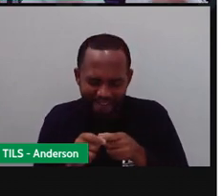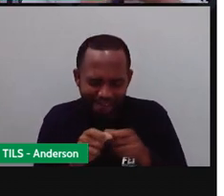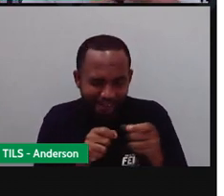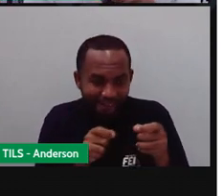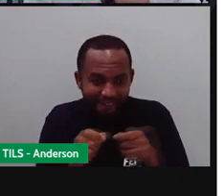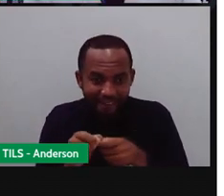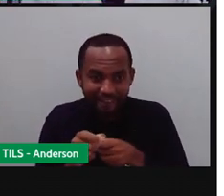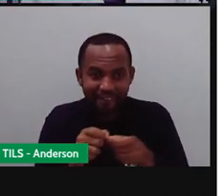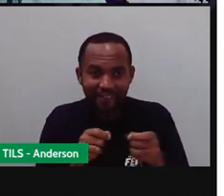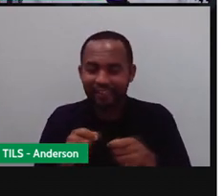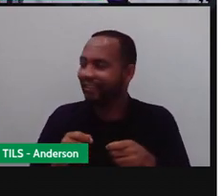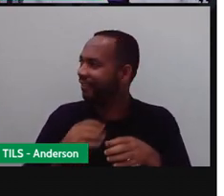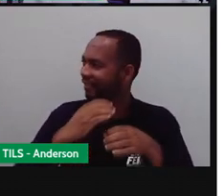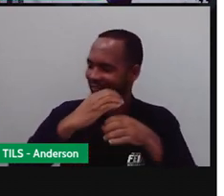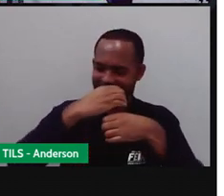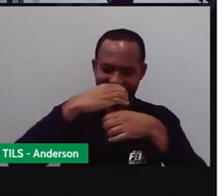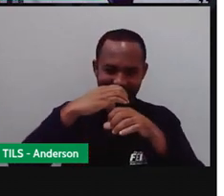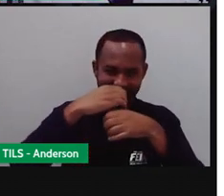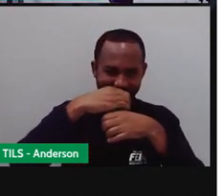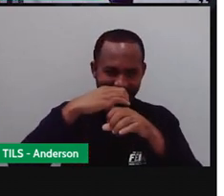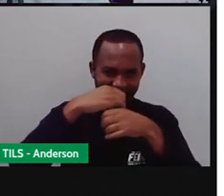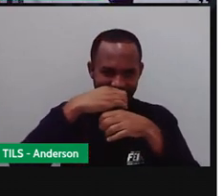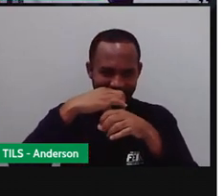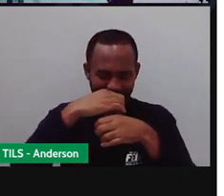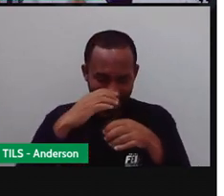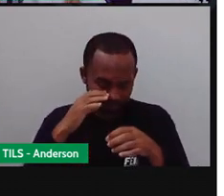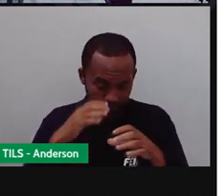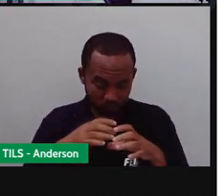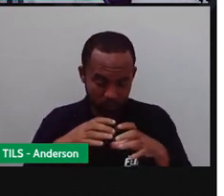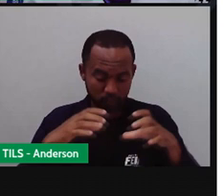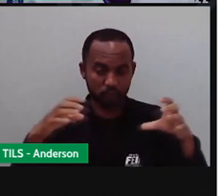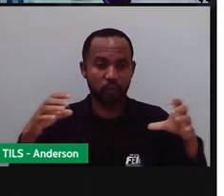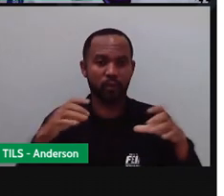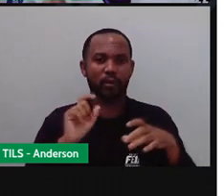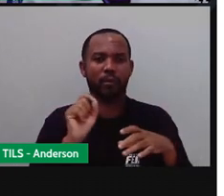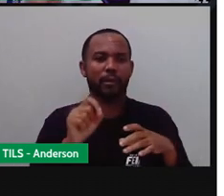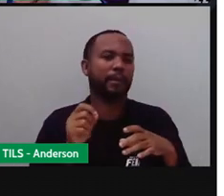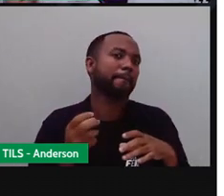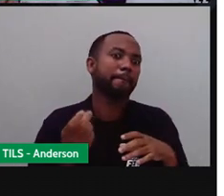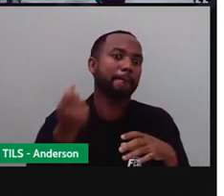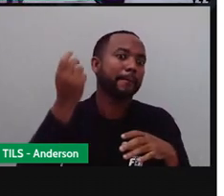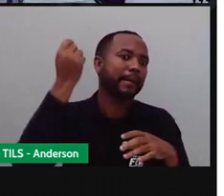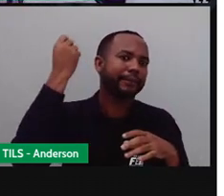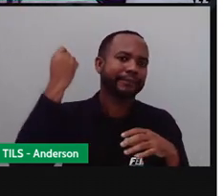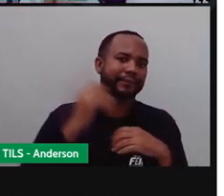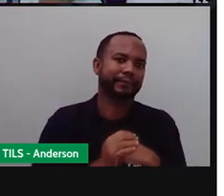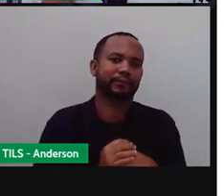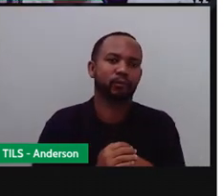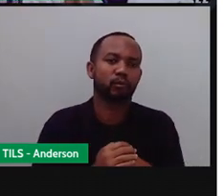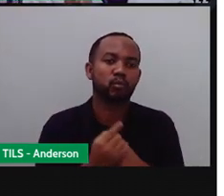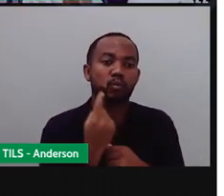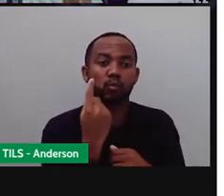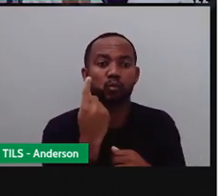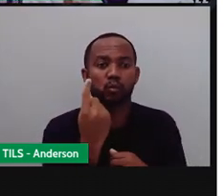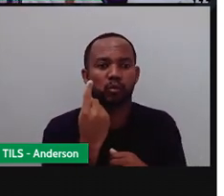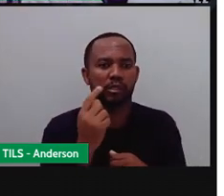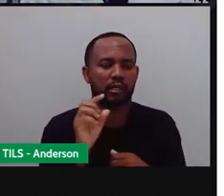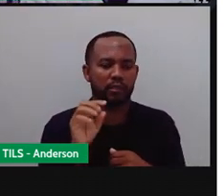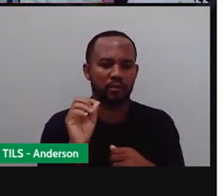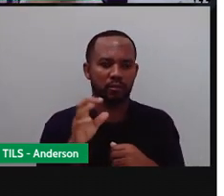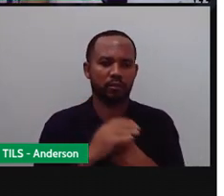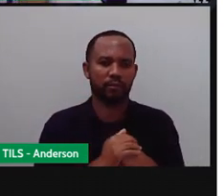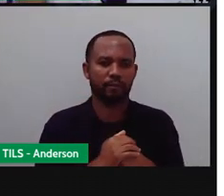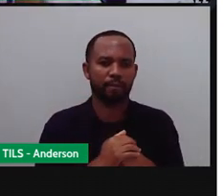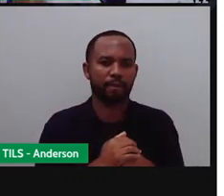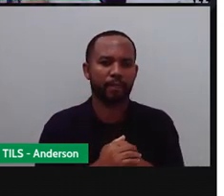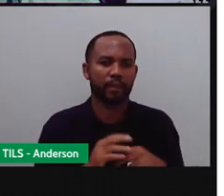Ó, bonito, gostei. Pois é. Elas são formas primitivas e unicelulares, ou seja, de uma célula só,